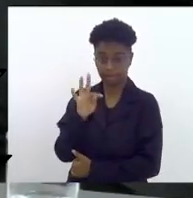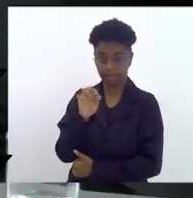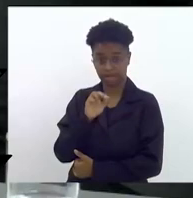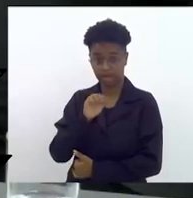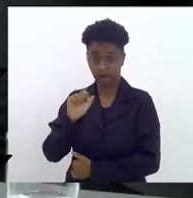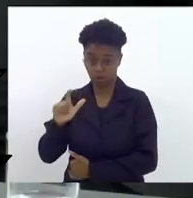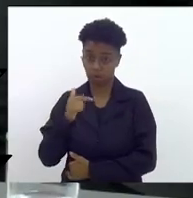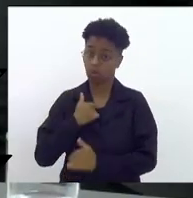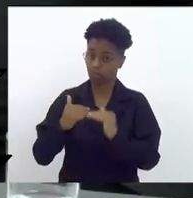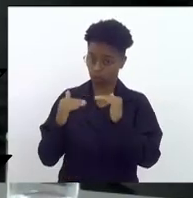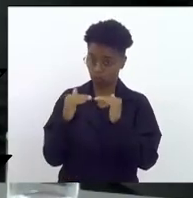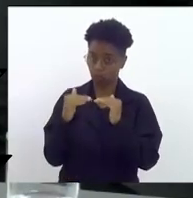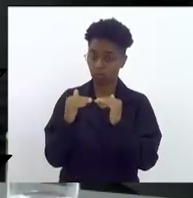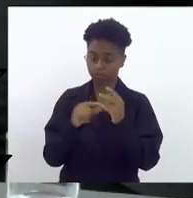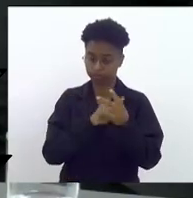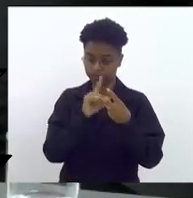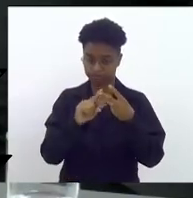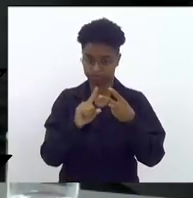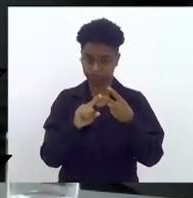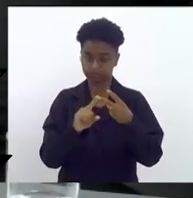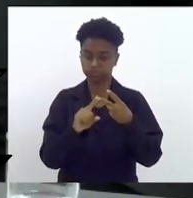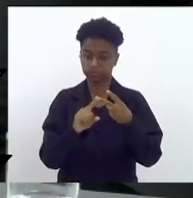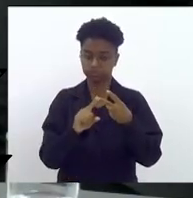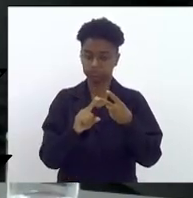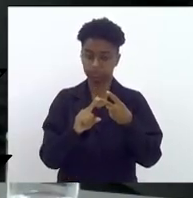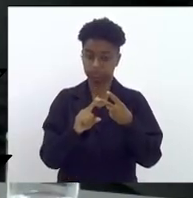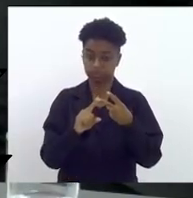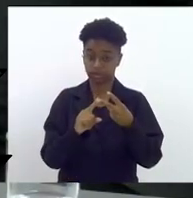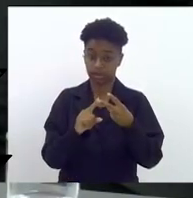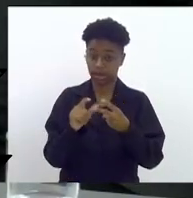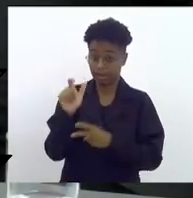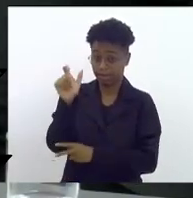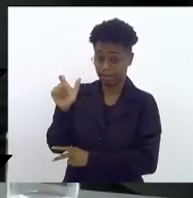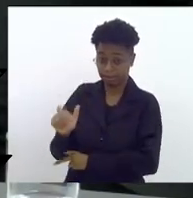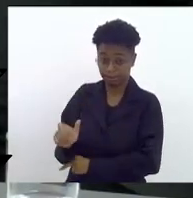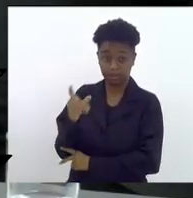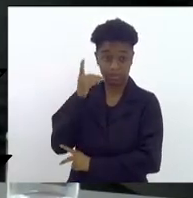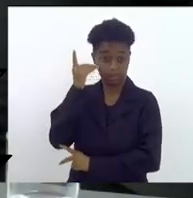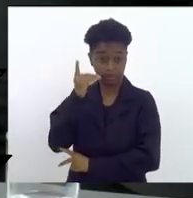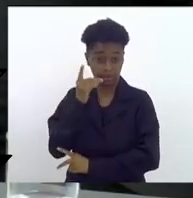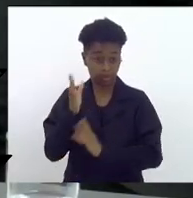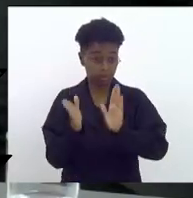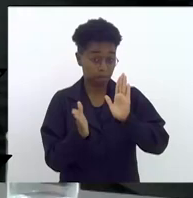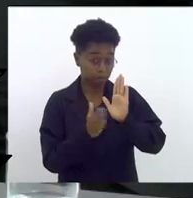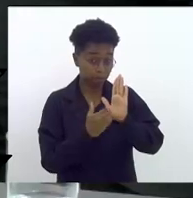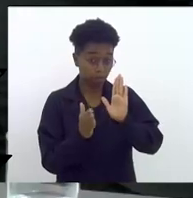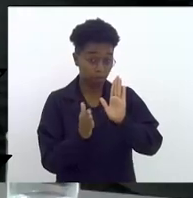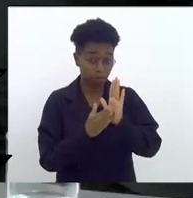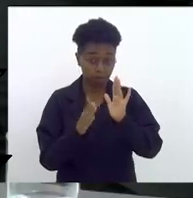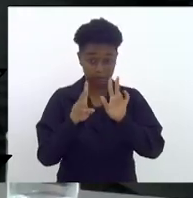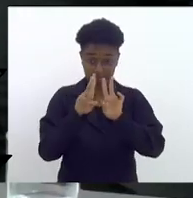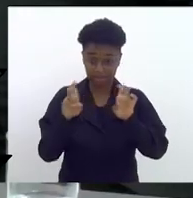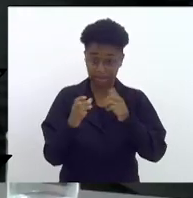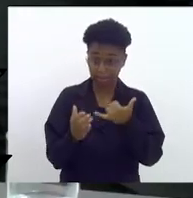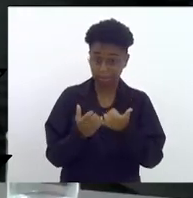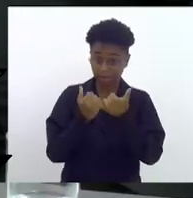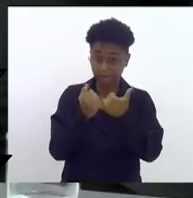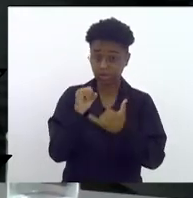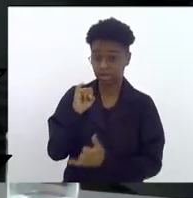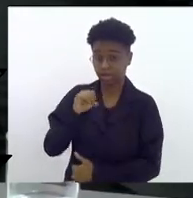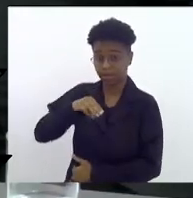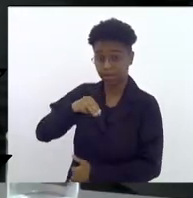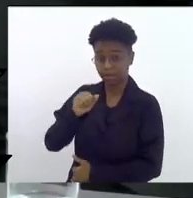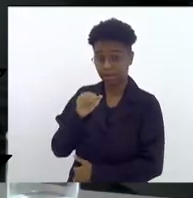tenho concordância segundo elemento é que o parlamentar que tá propondo a questão do patrimônio imaterial